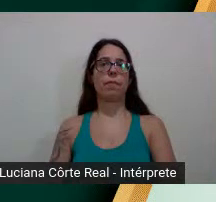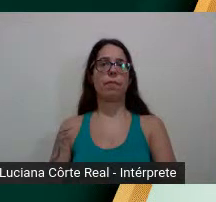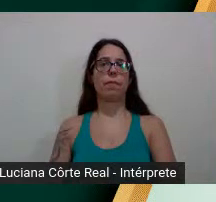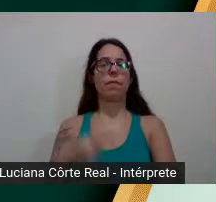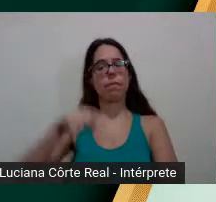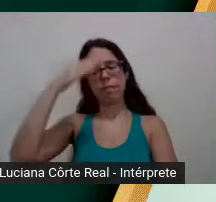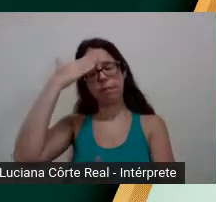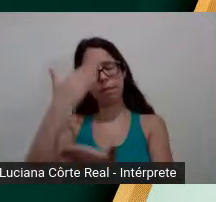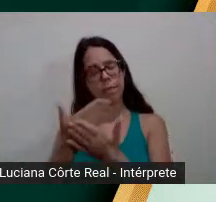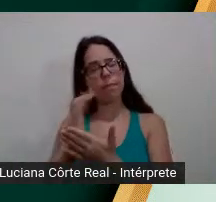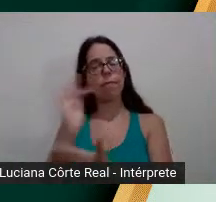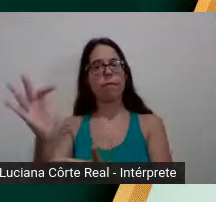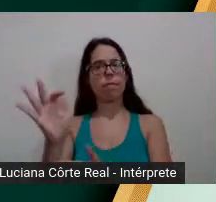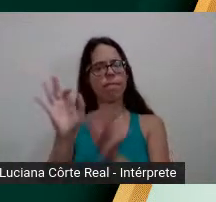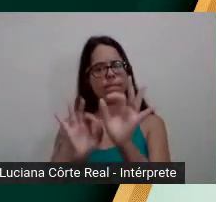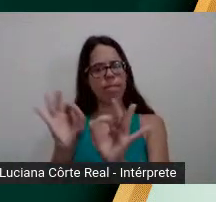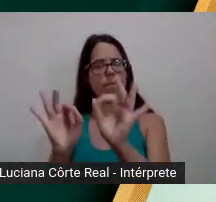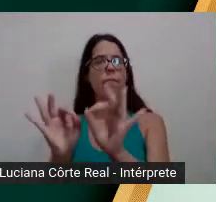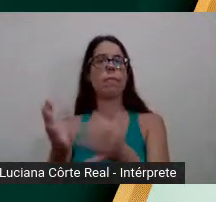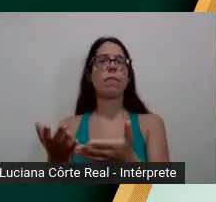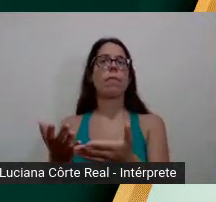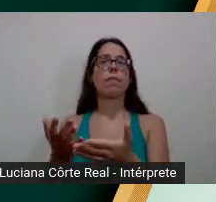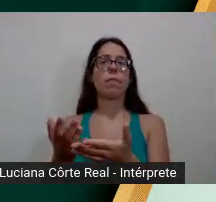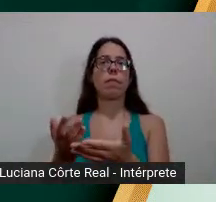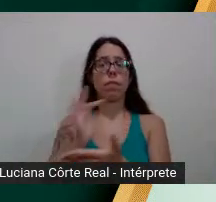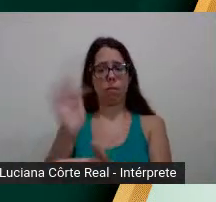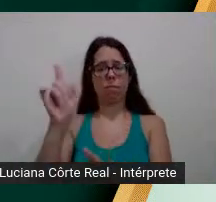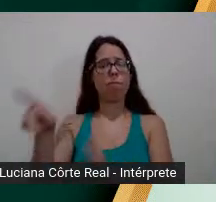Acreditem no futuro, e o futuro pertence a vocês.